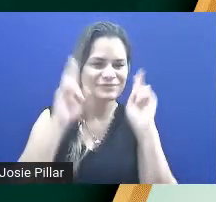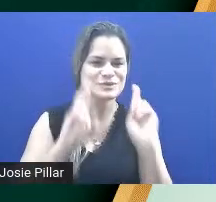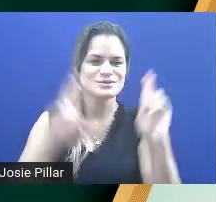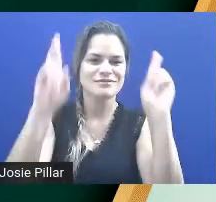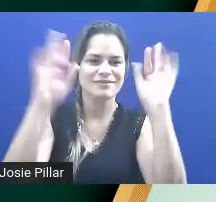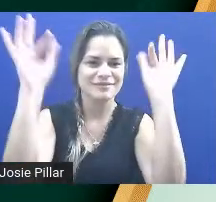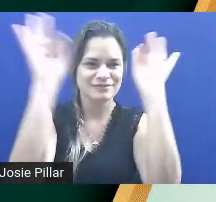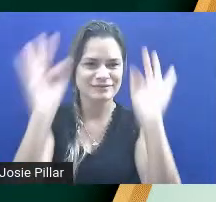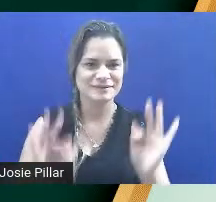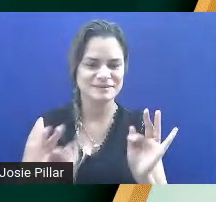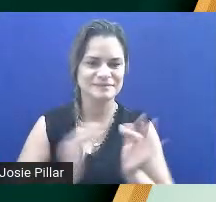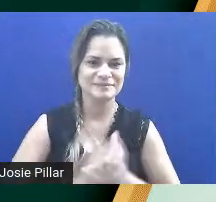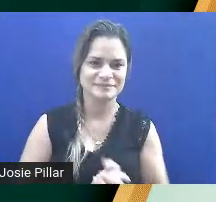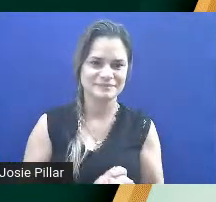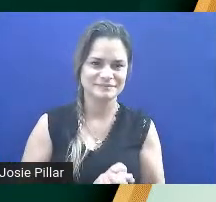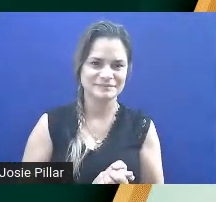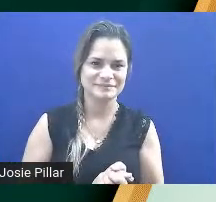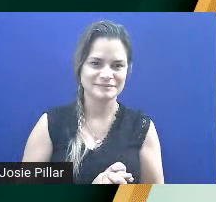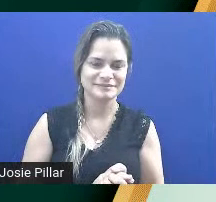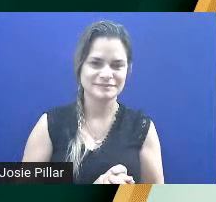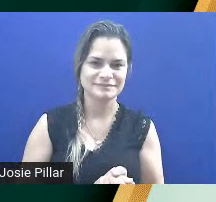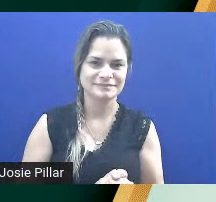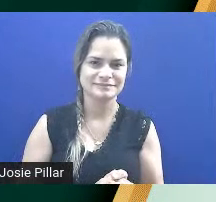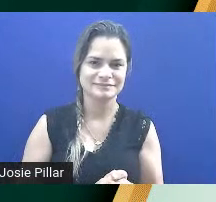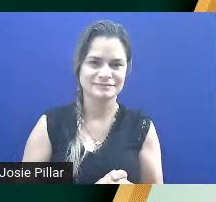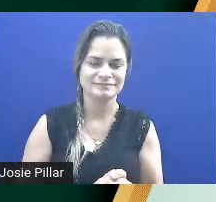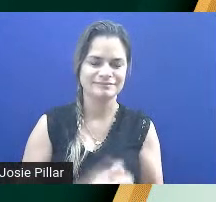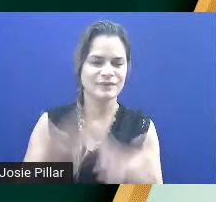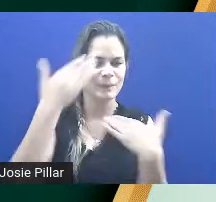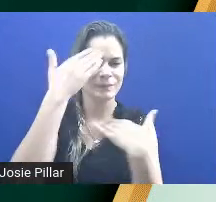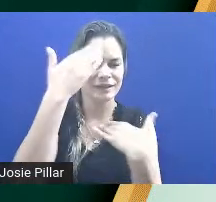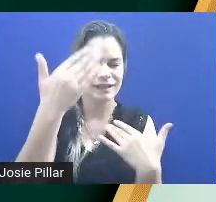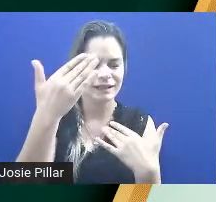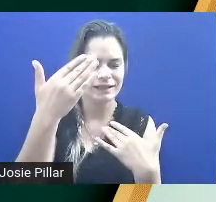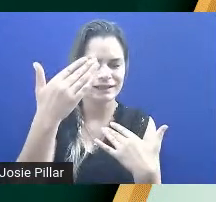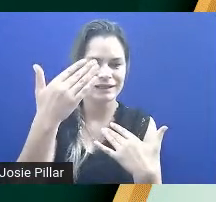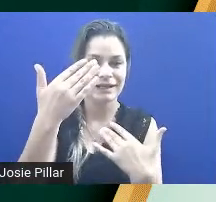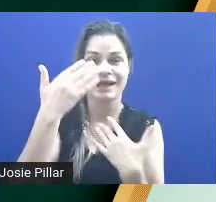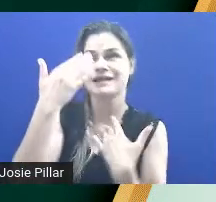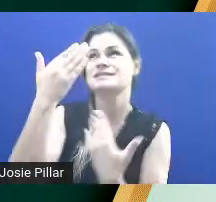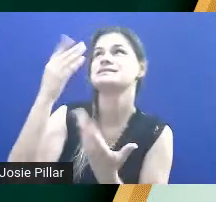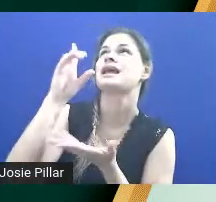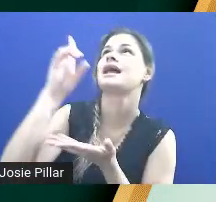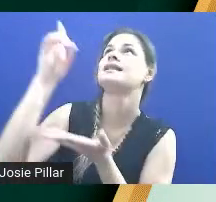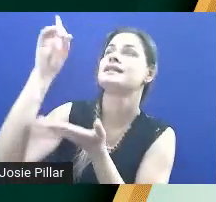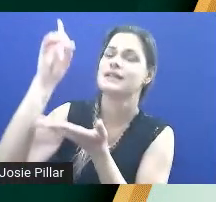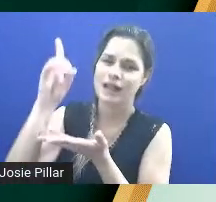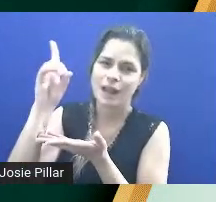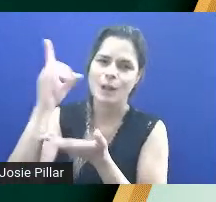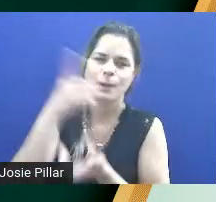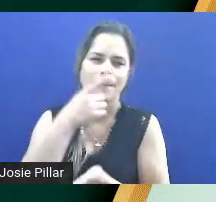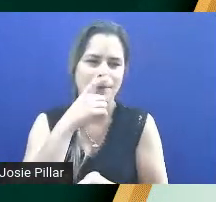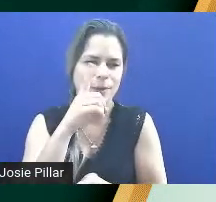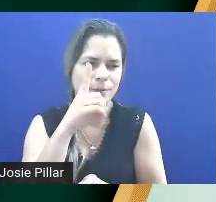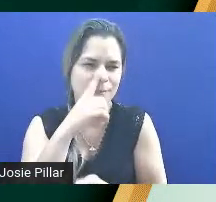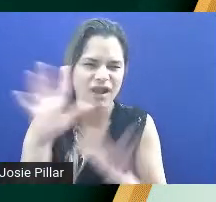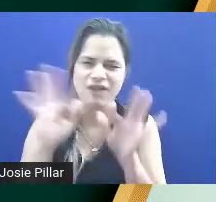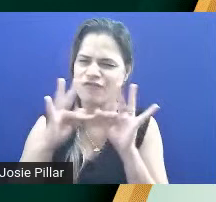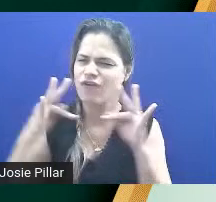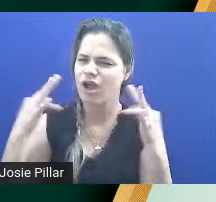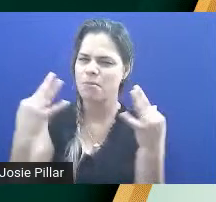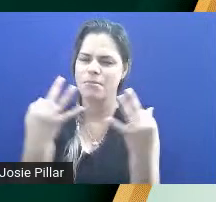felicidades. Muito obrigada. Queria agradecer primeiramente a Deus, a meus pais, toda a minha família,